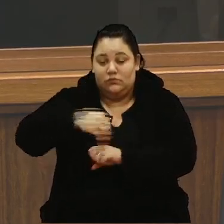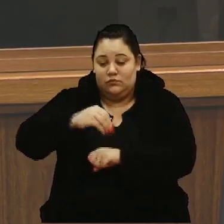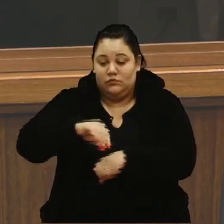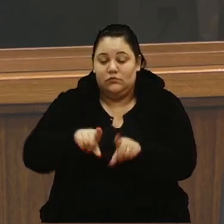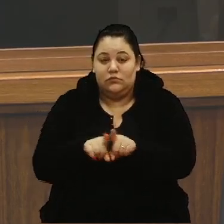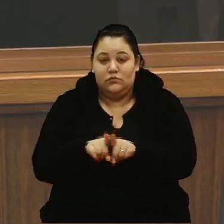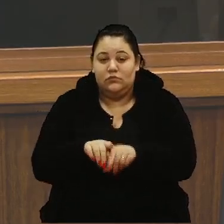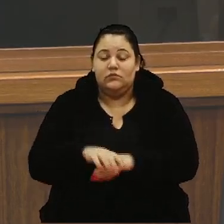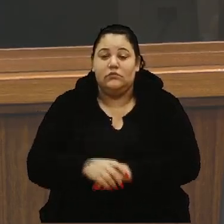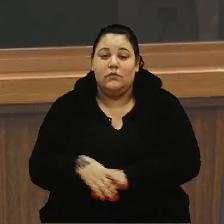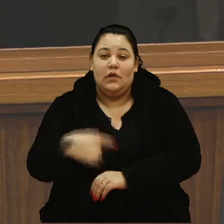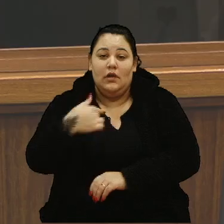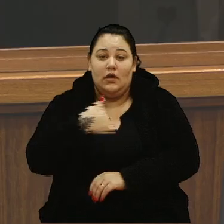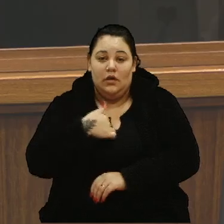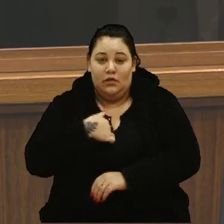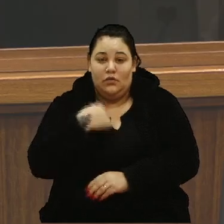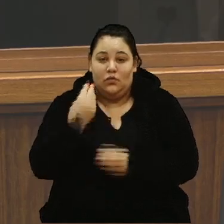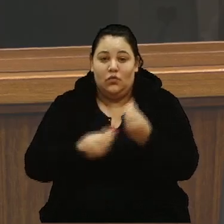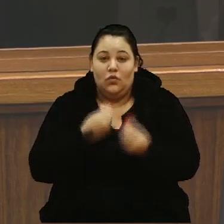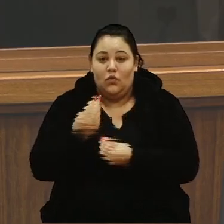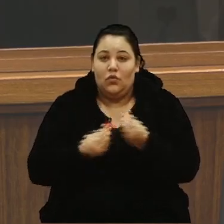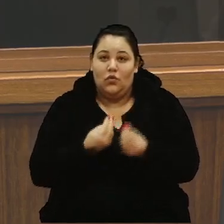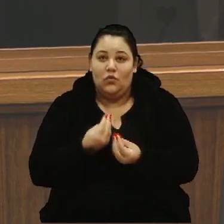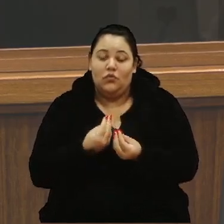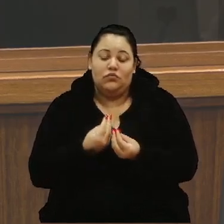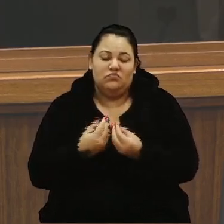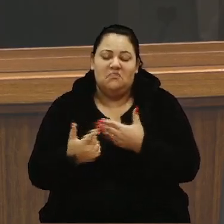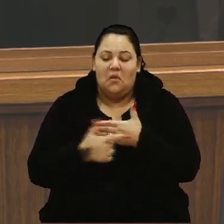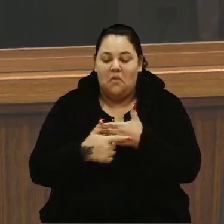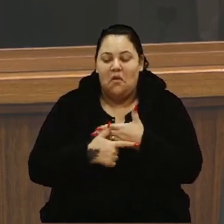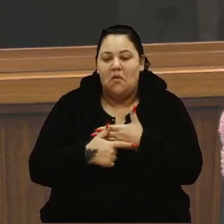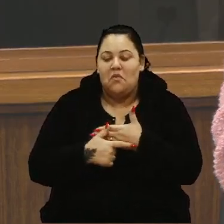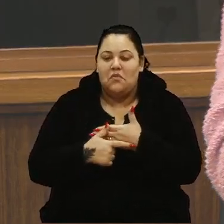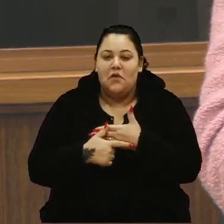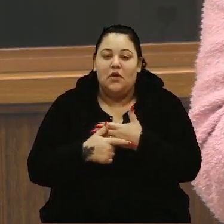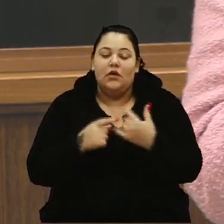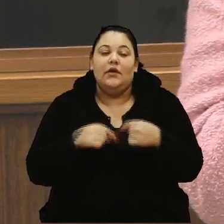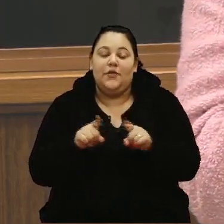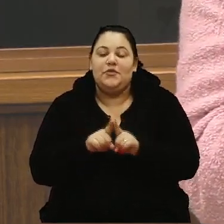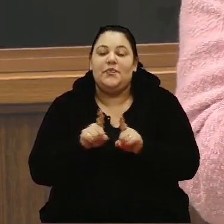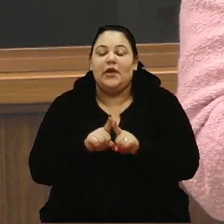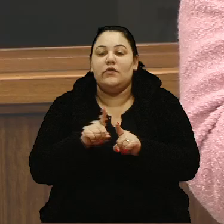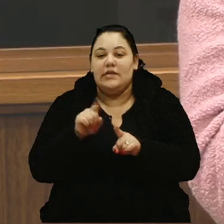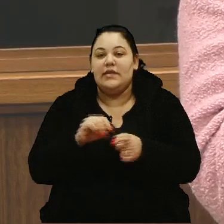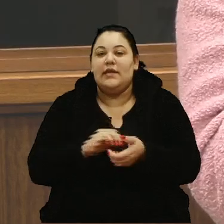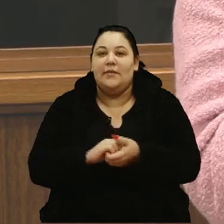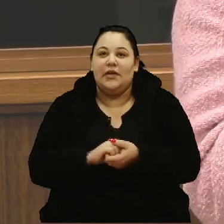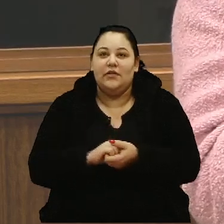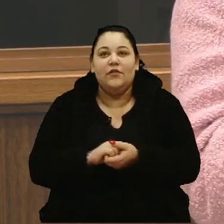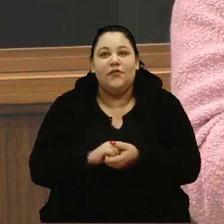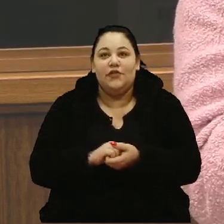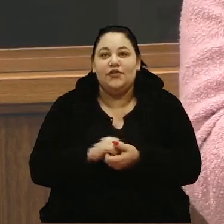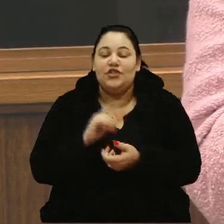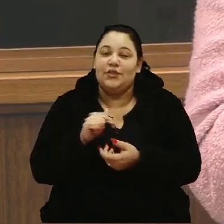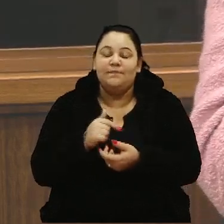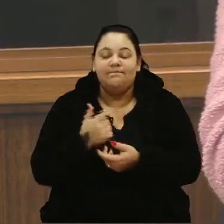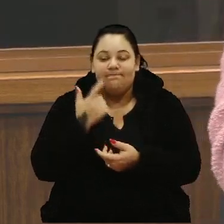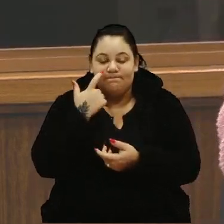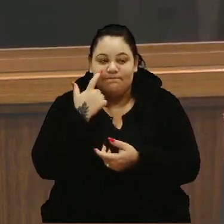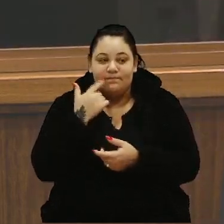E eu, até como educadora, né, como professora, eu não vejo outra